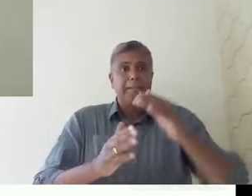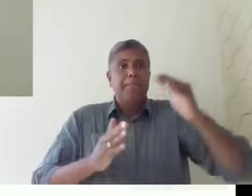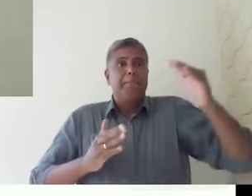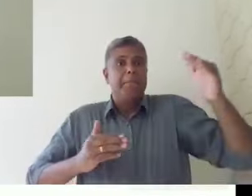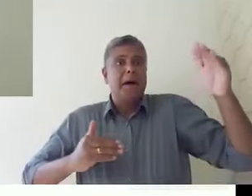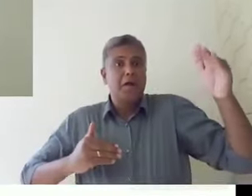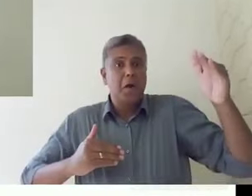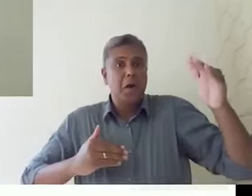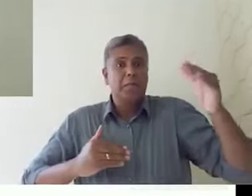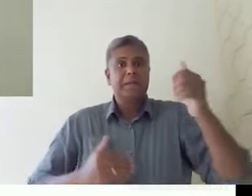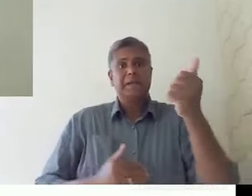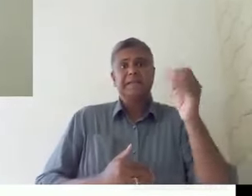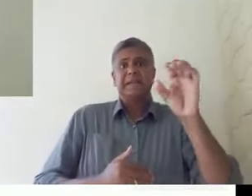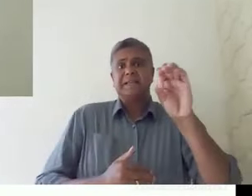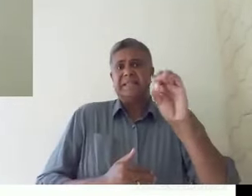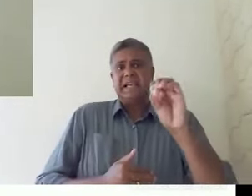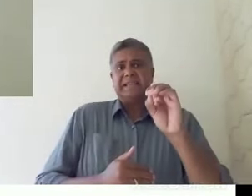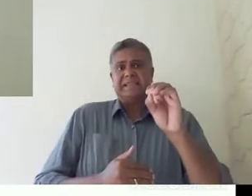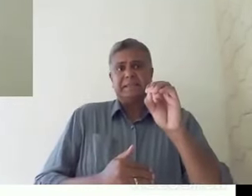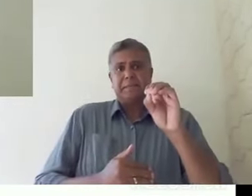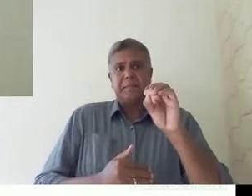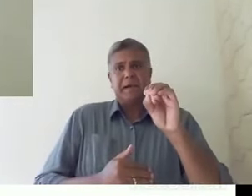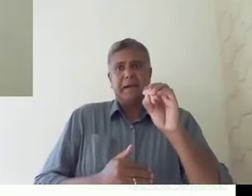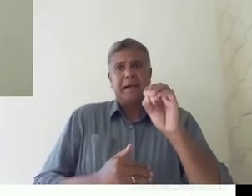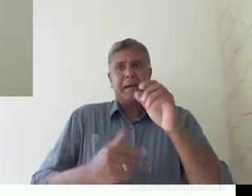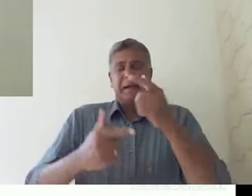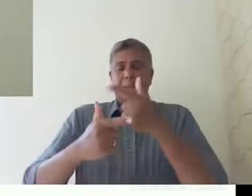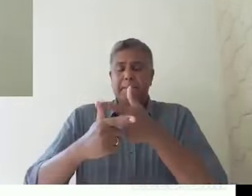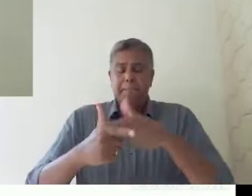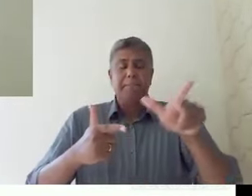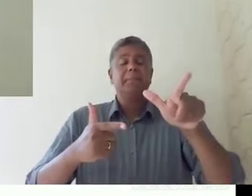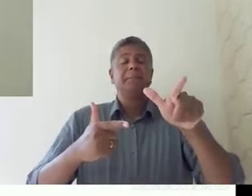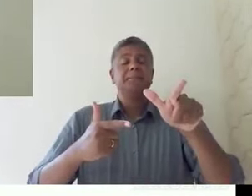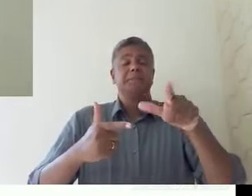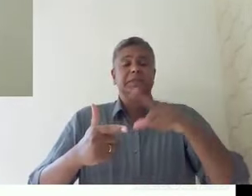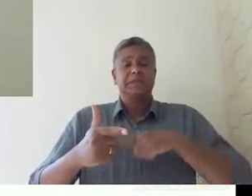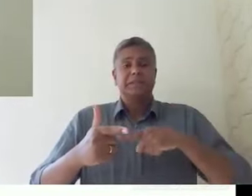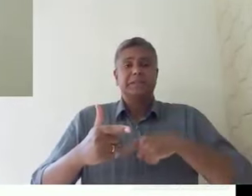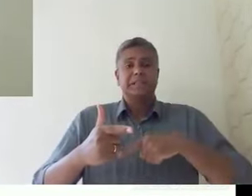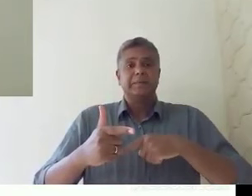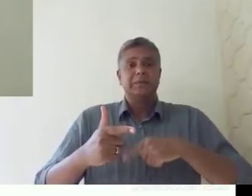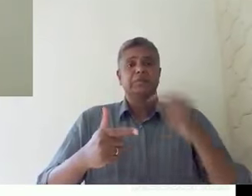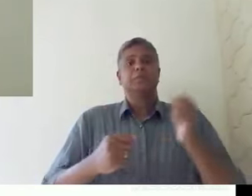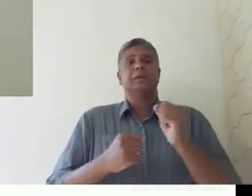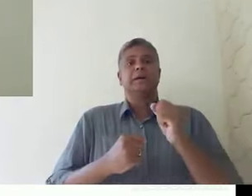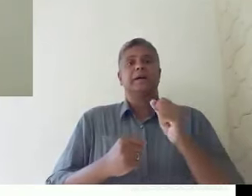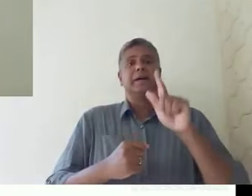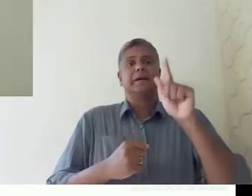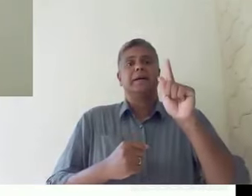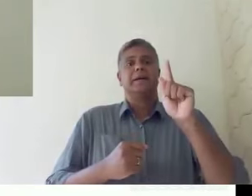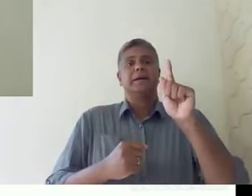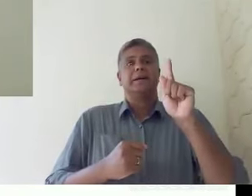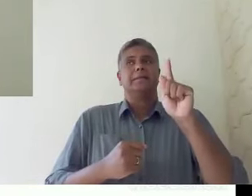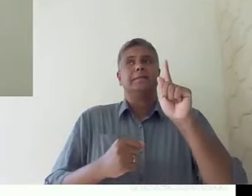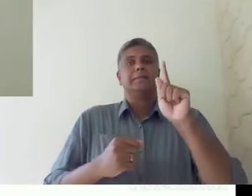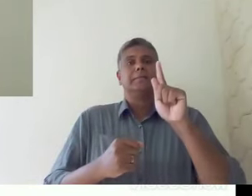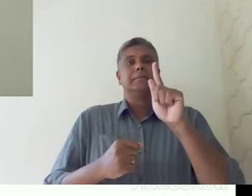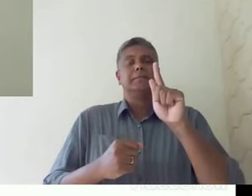como para cada 10ª parte dessa grandeza, a gente tem uma grandeza menor.